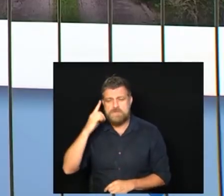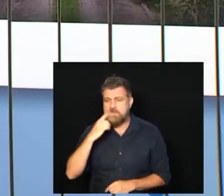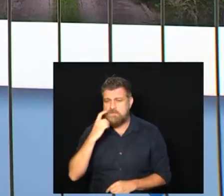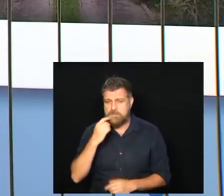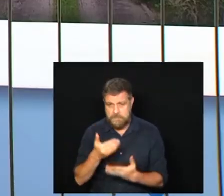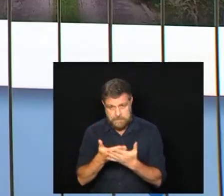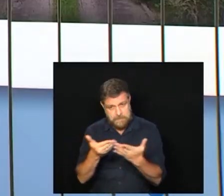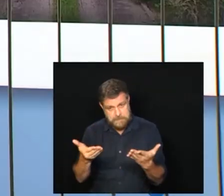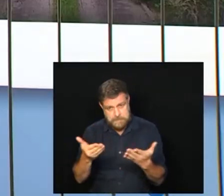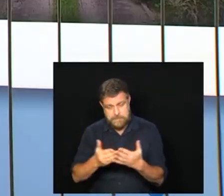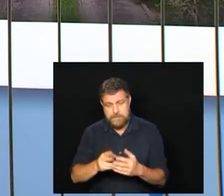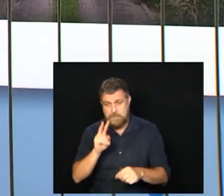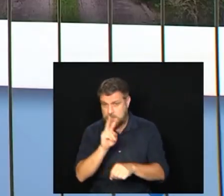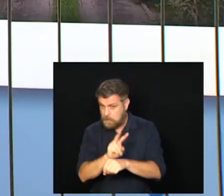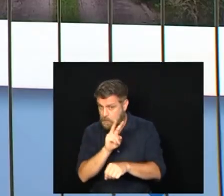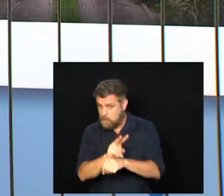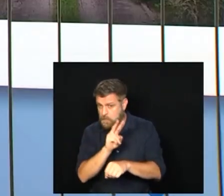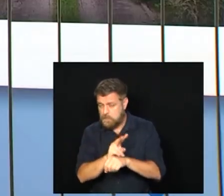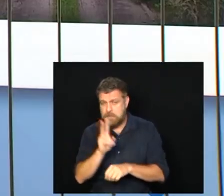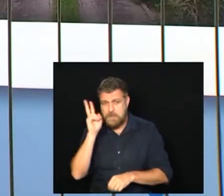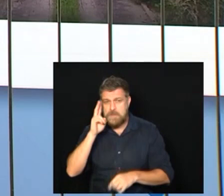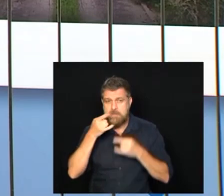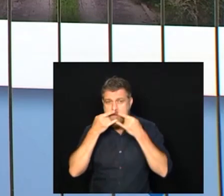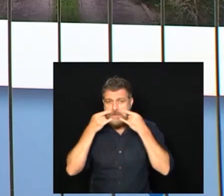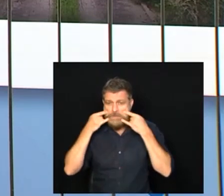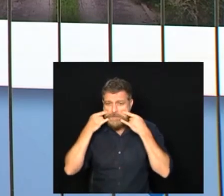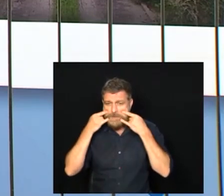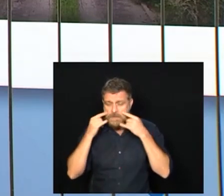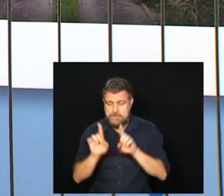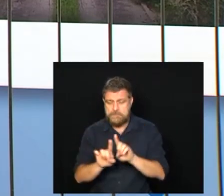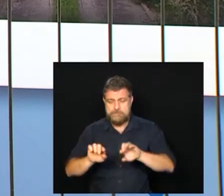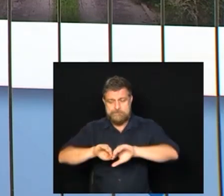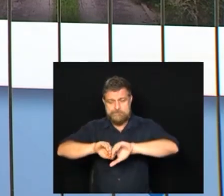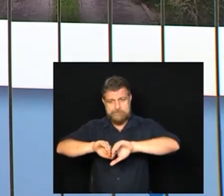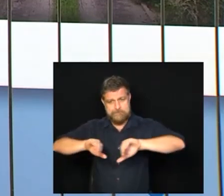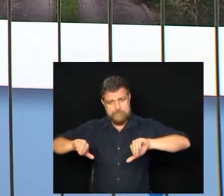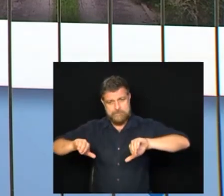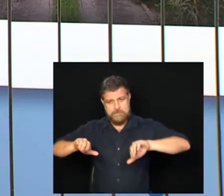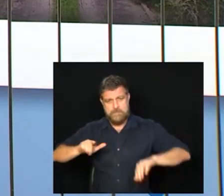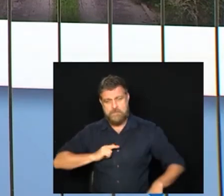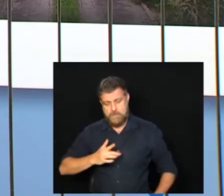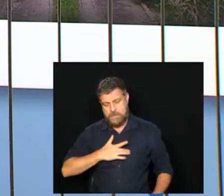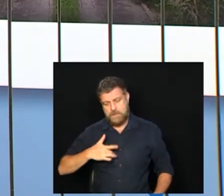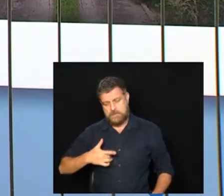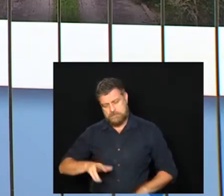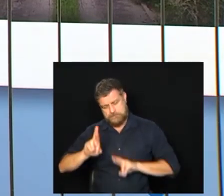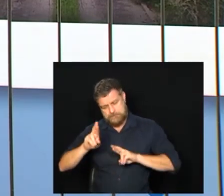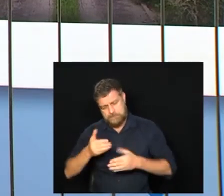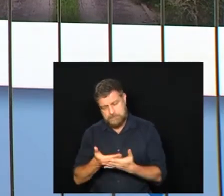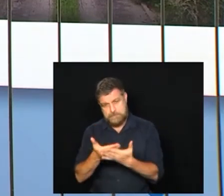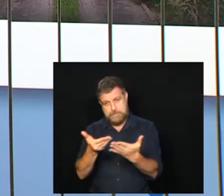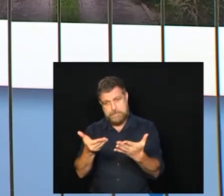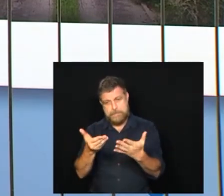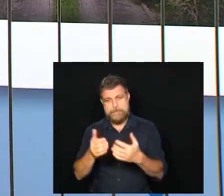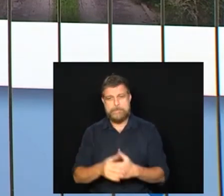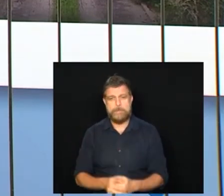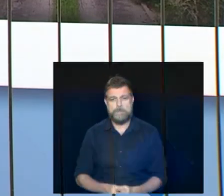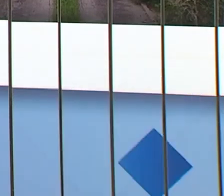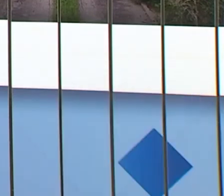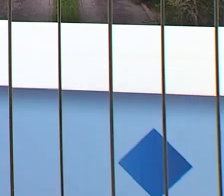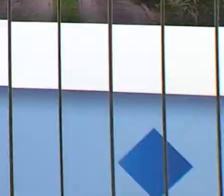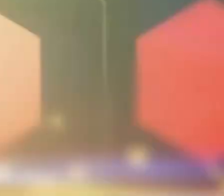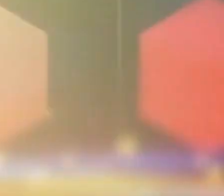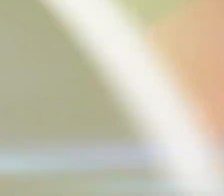cuide, lembrando sempre, olha, uso de máscara, distanciamento pessoal, saúde para você aí de casa.